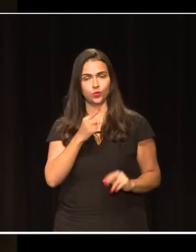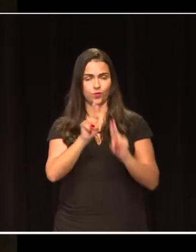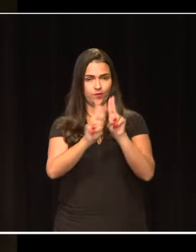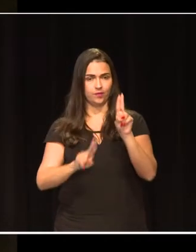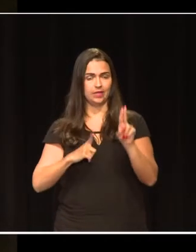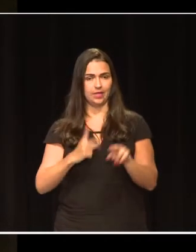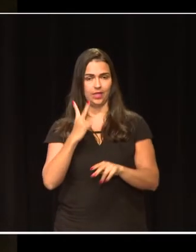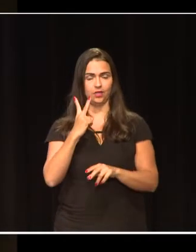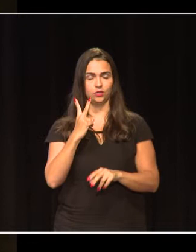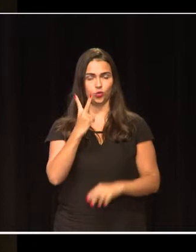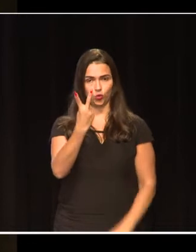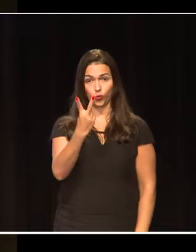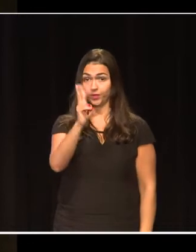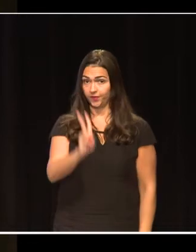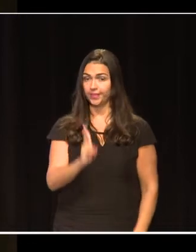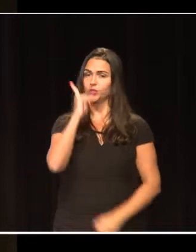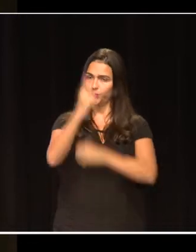2 vezes por ano.